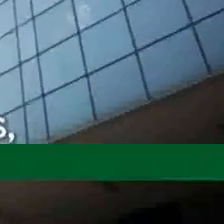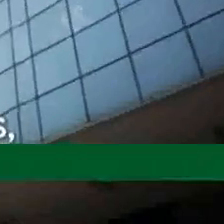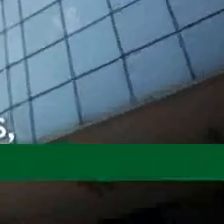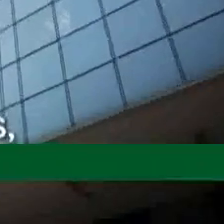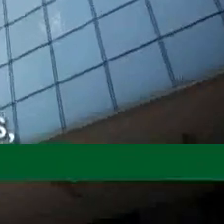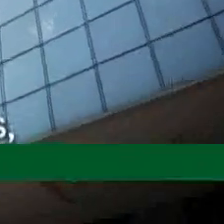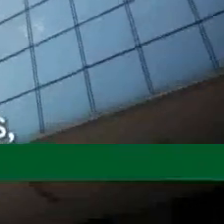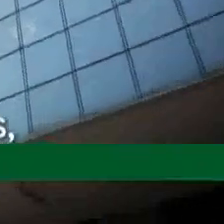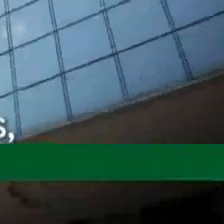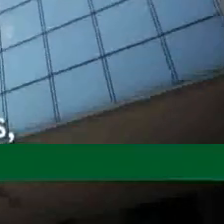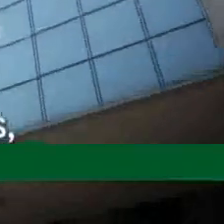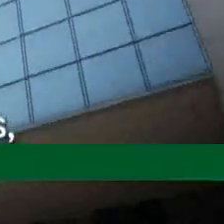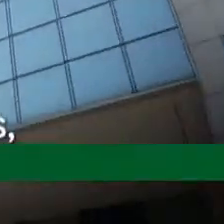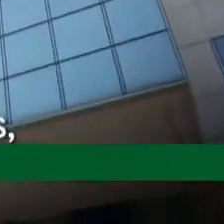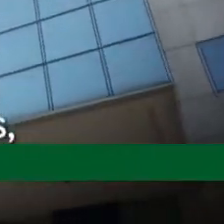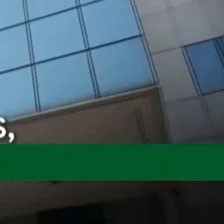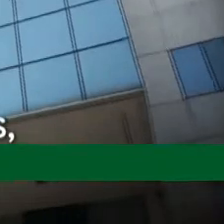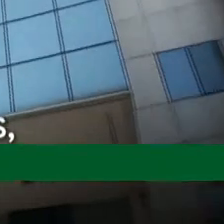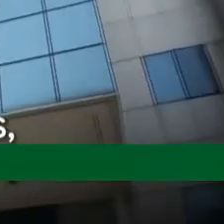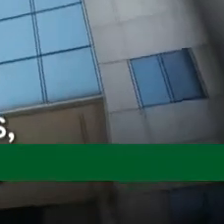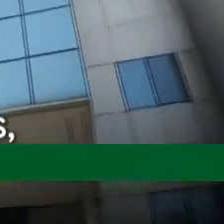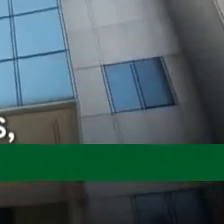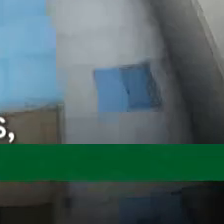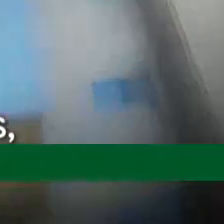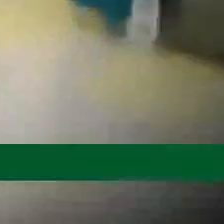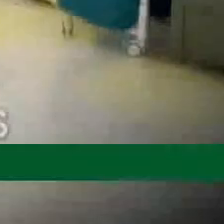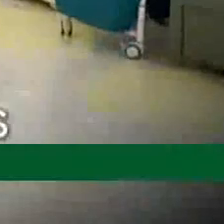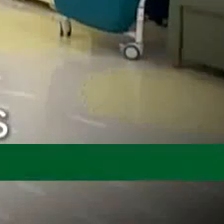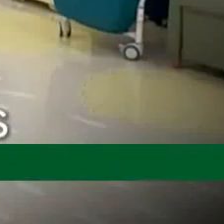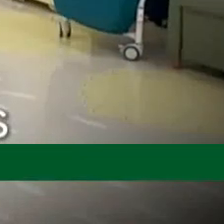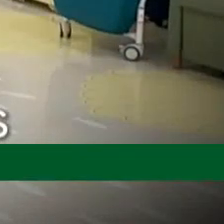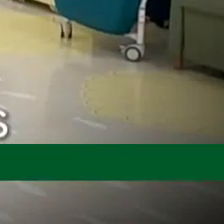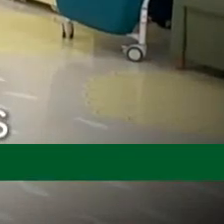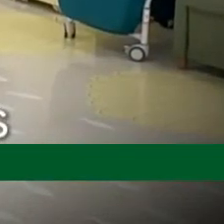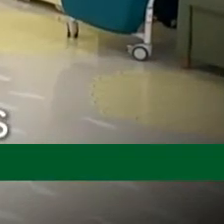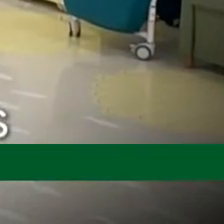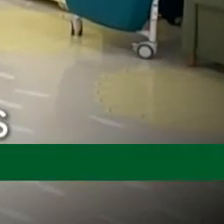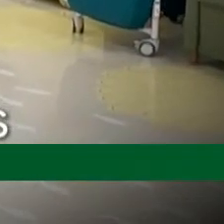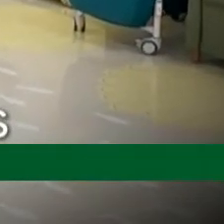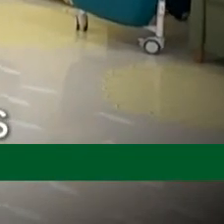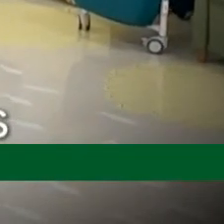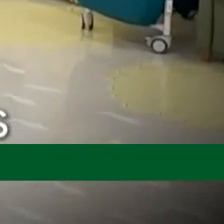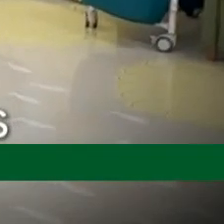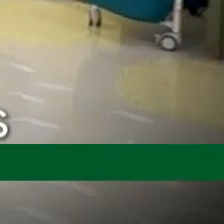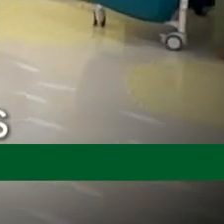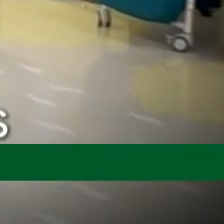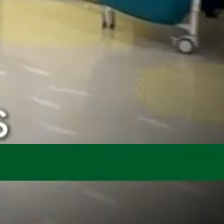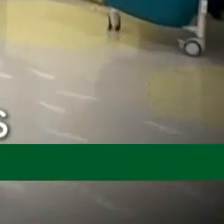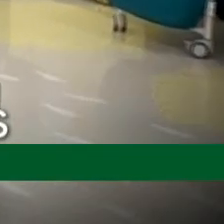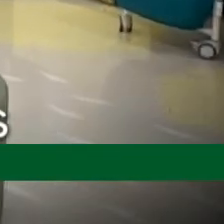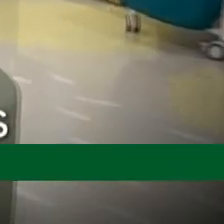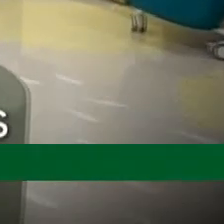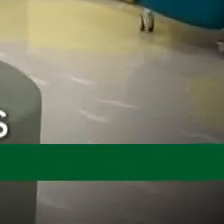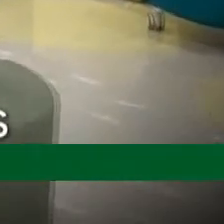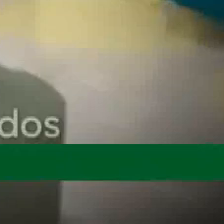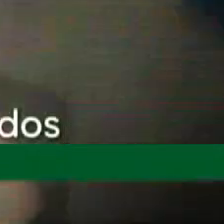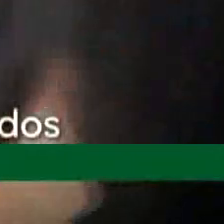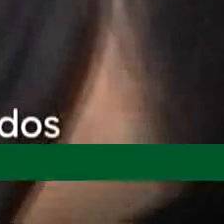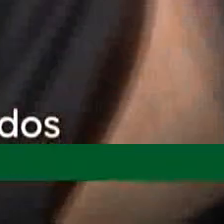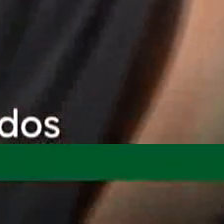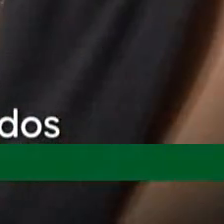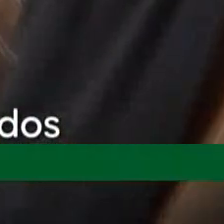O HRO é um hospital público com 306 leitos, dos quais 252 são disponibilizados pelo